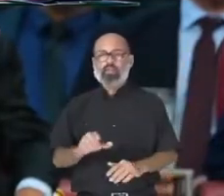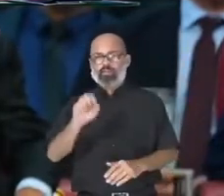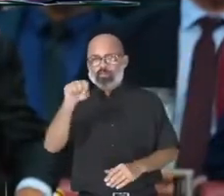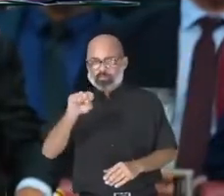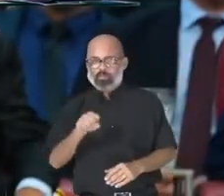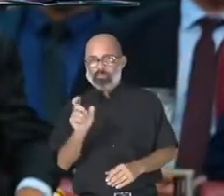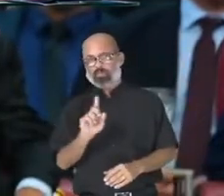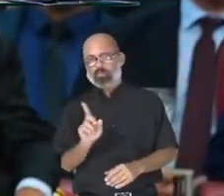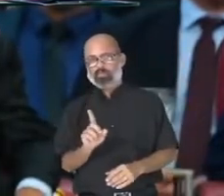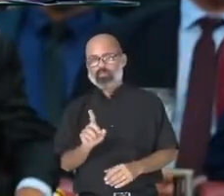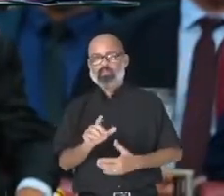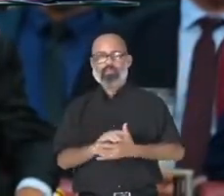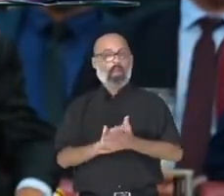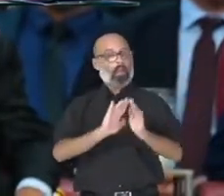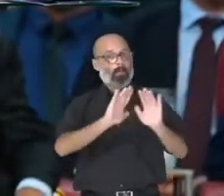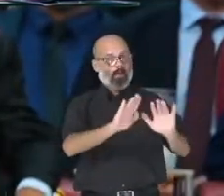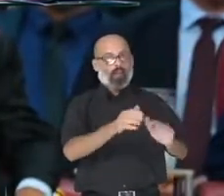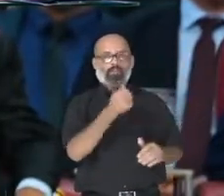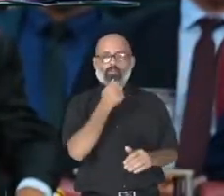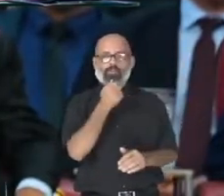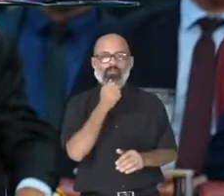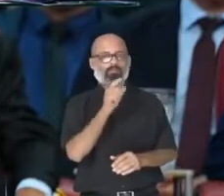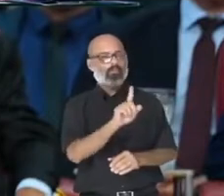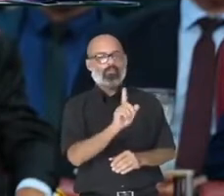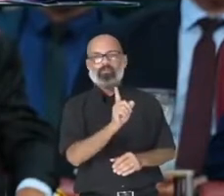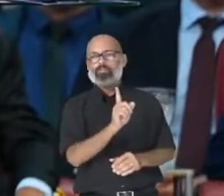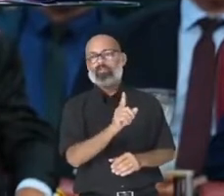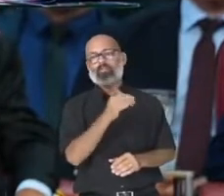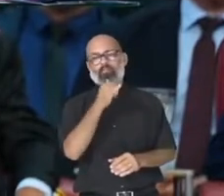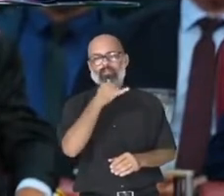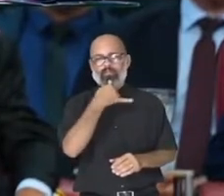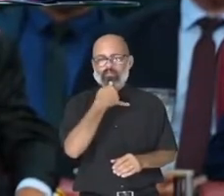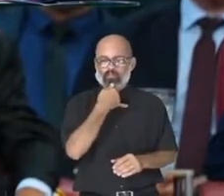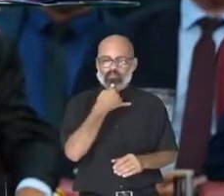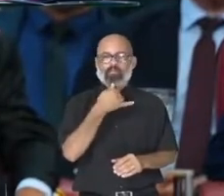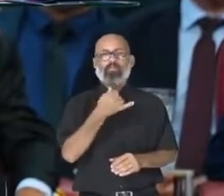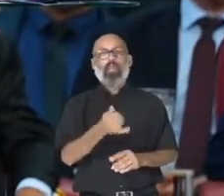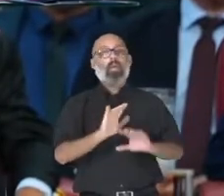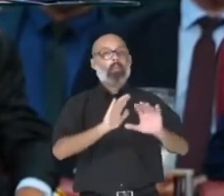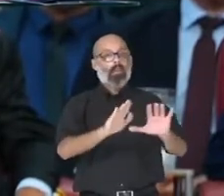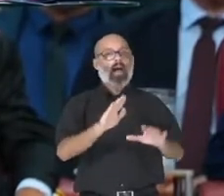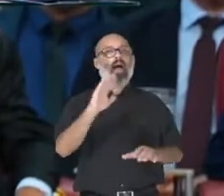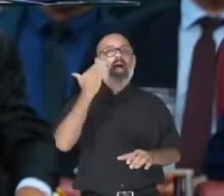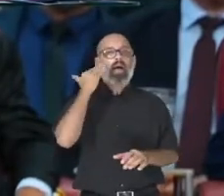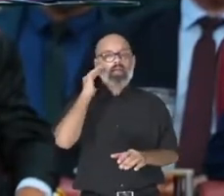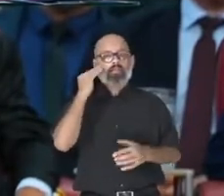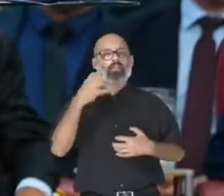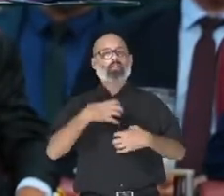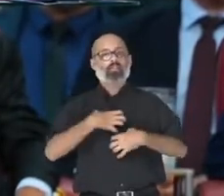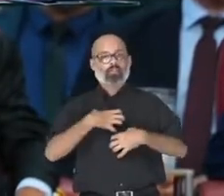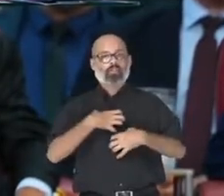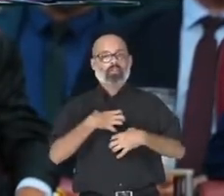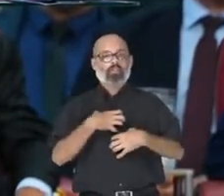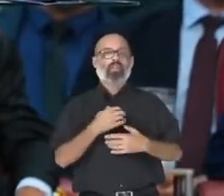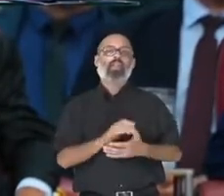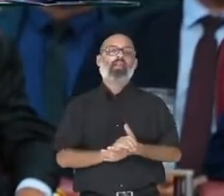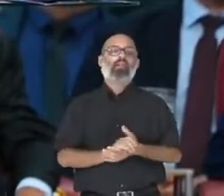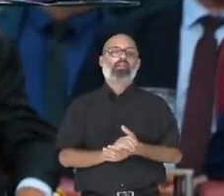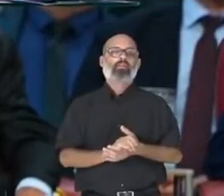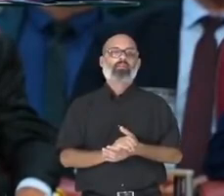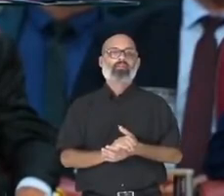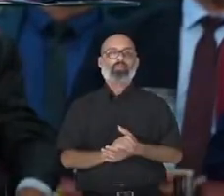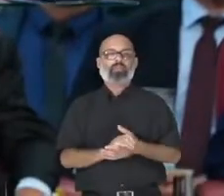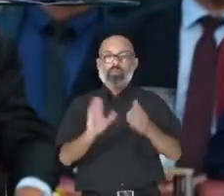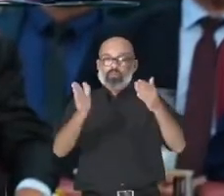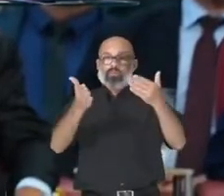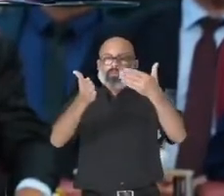não? Mas eles ainda não ficaram felizes. Para entender o sentimento dos discípulos, eu fechei